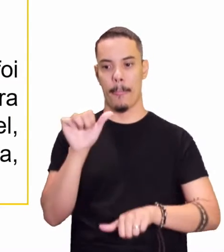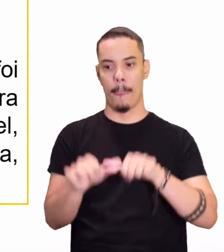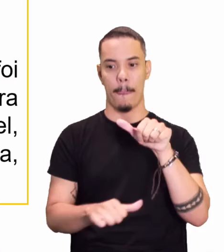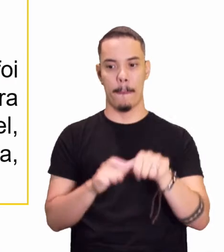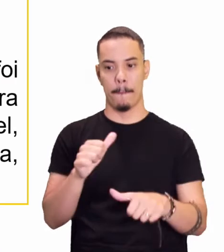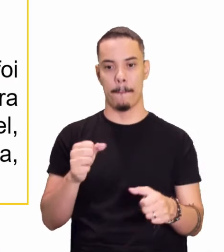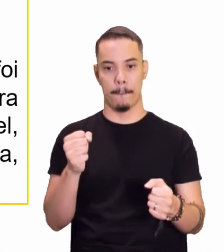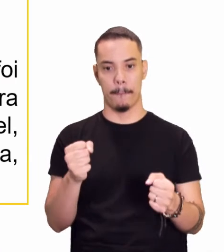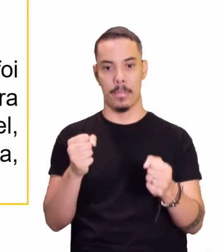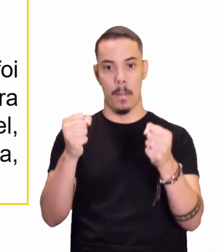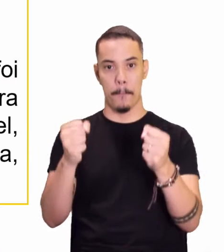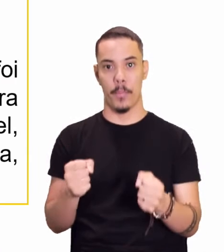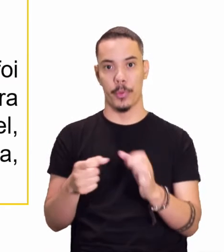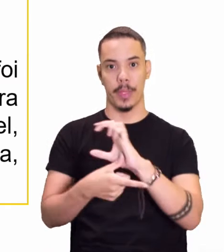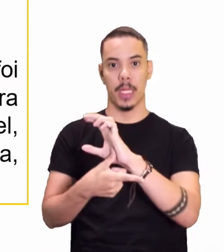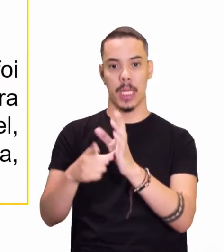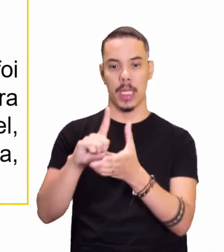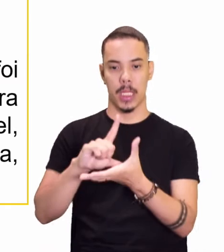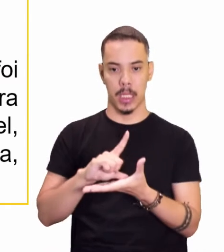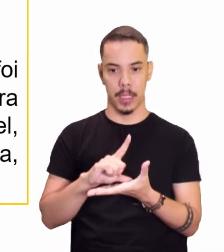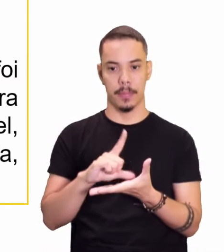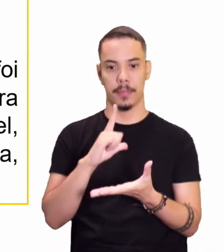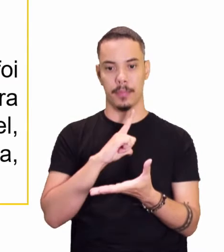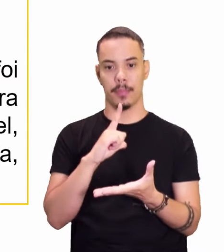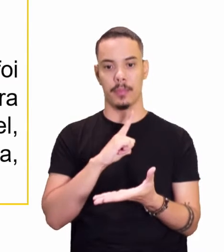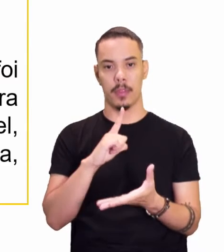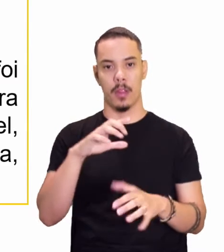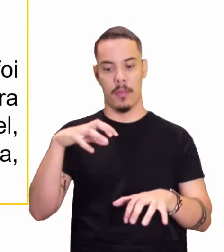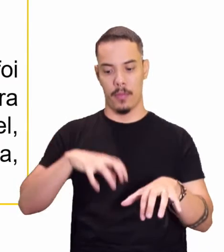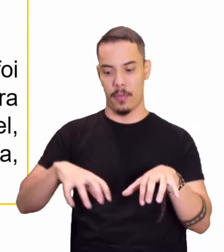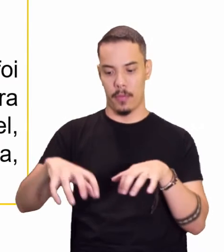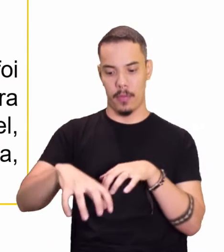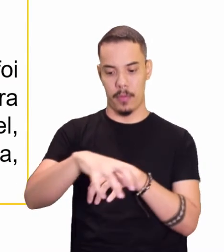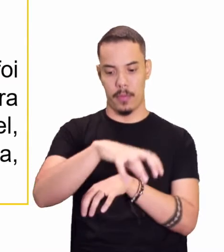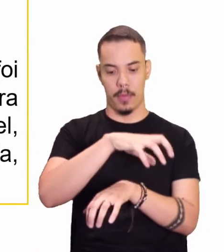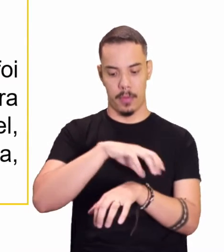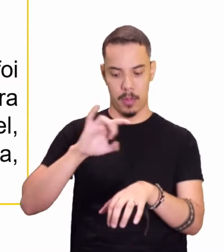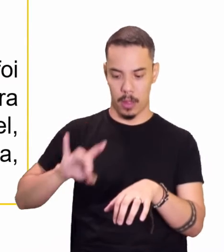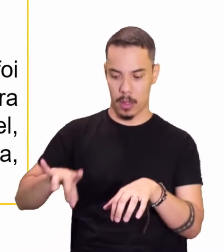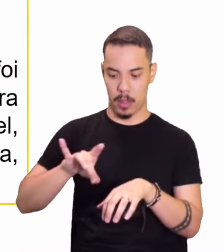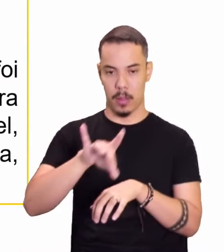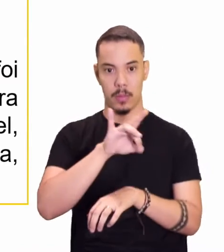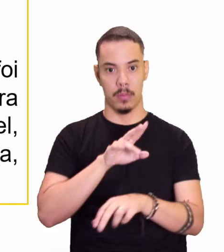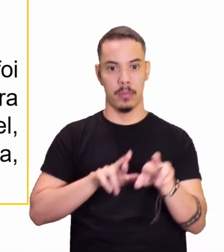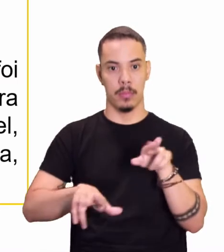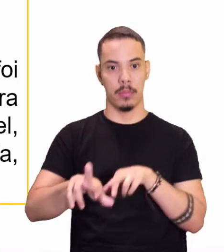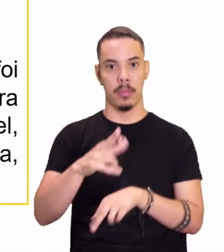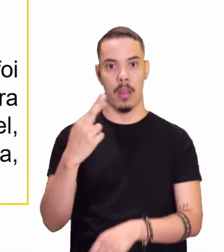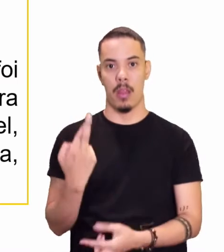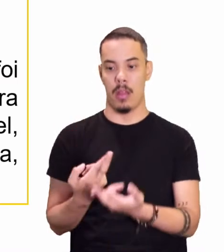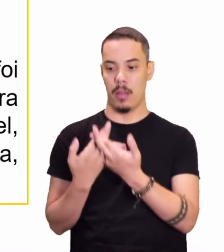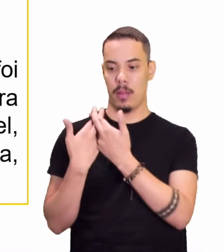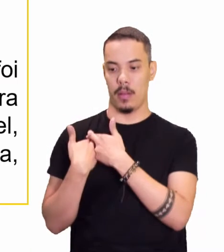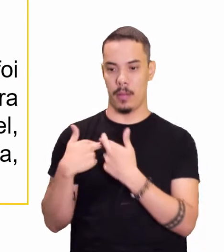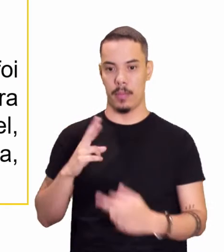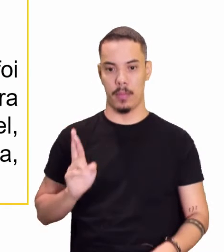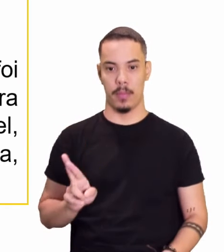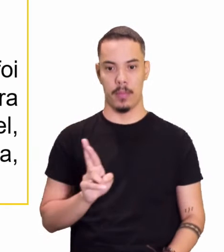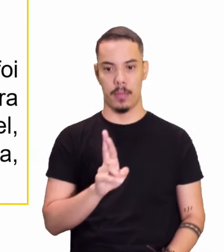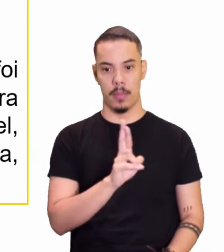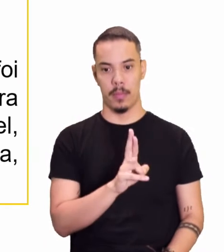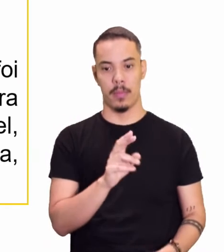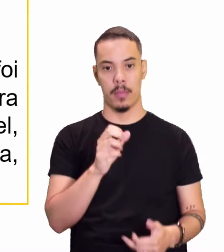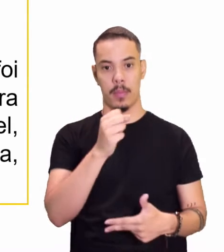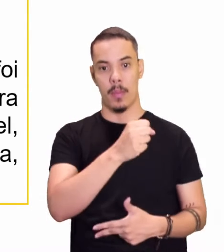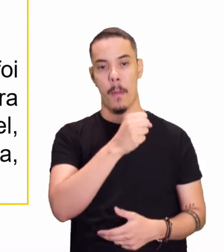descentralizado, que era executado em cada feudo pelo seu nobre responsável, para um